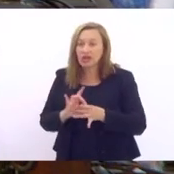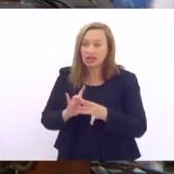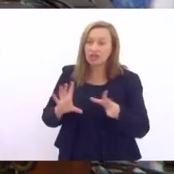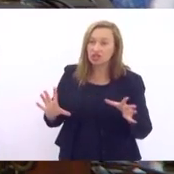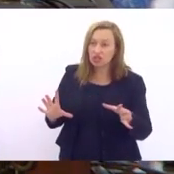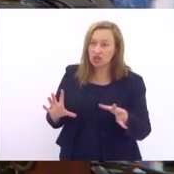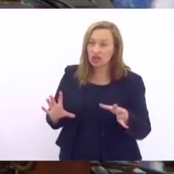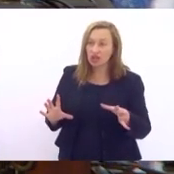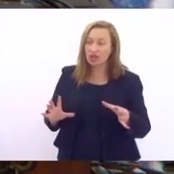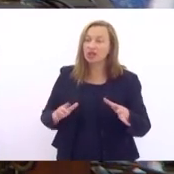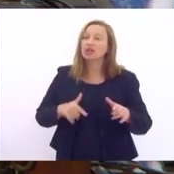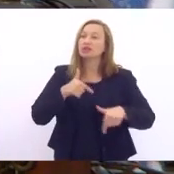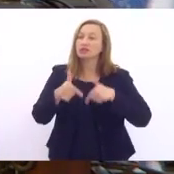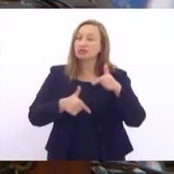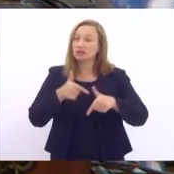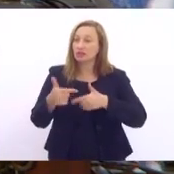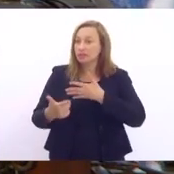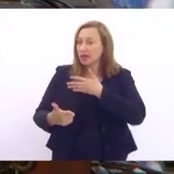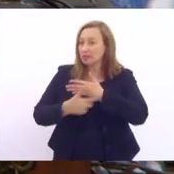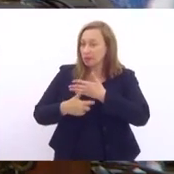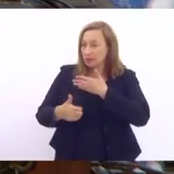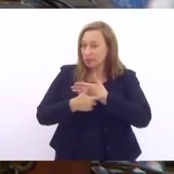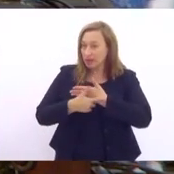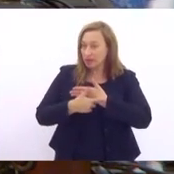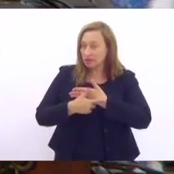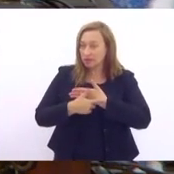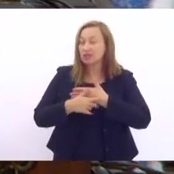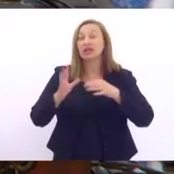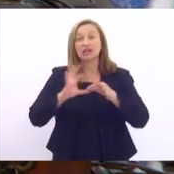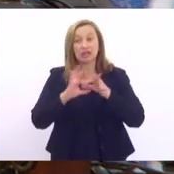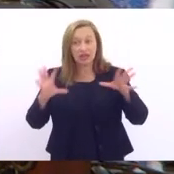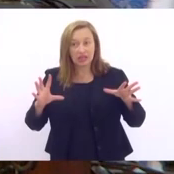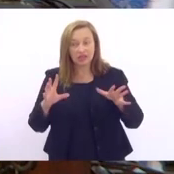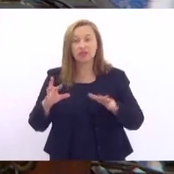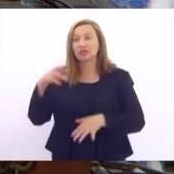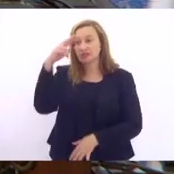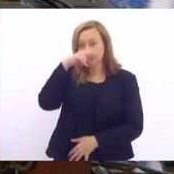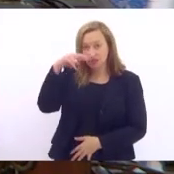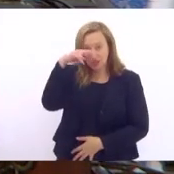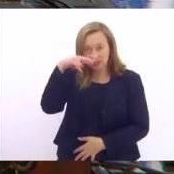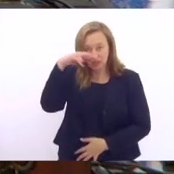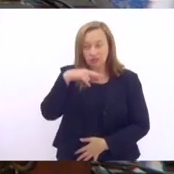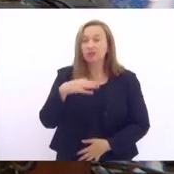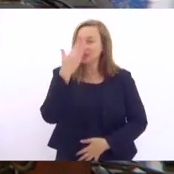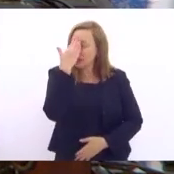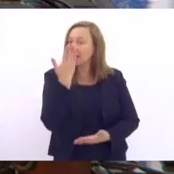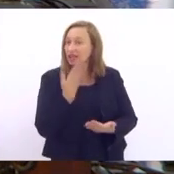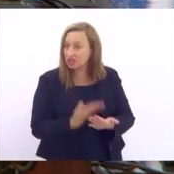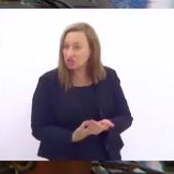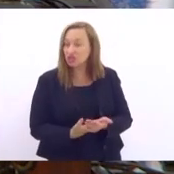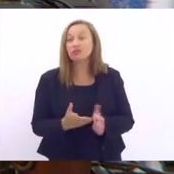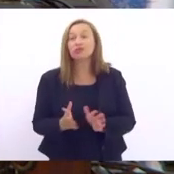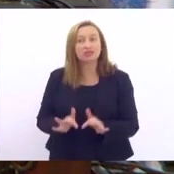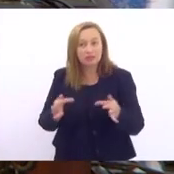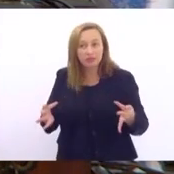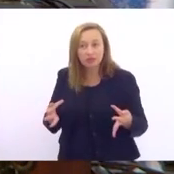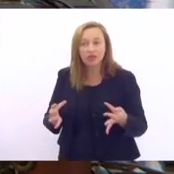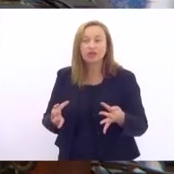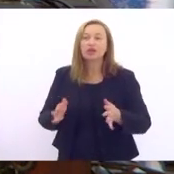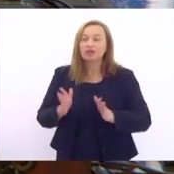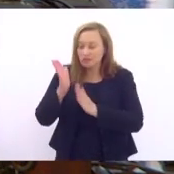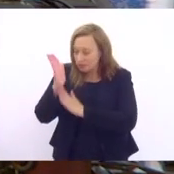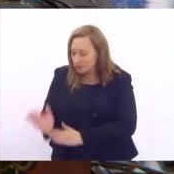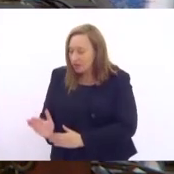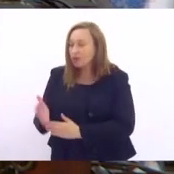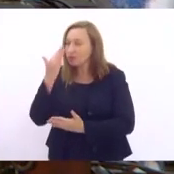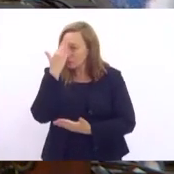papel de independência e de fiscalizador. E acredito muito humildemente que venho fielmente cumprindo isso. Para